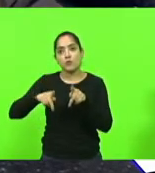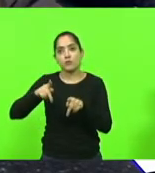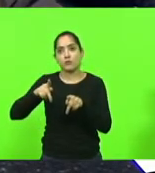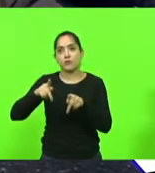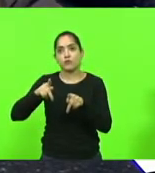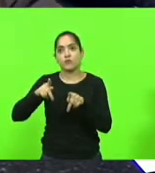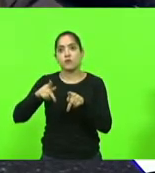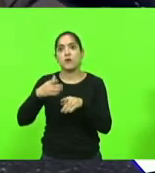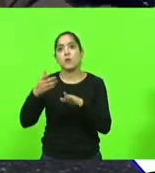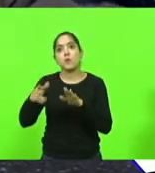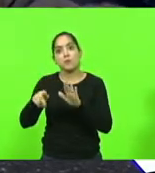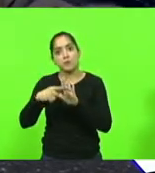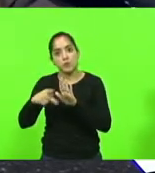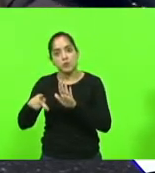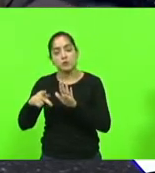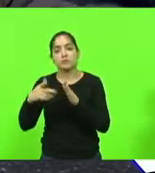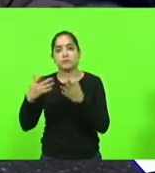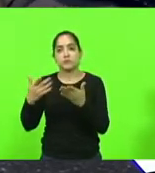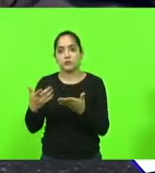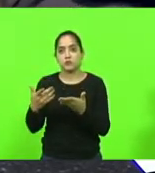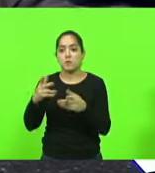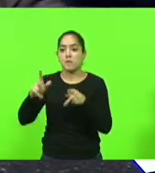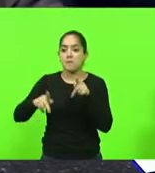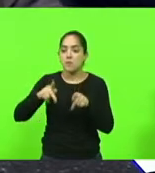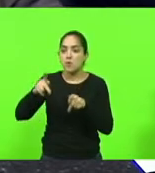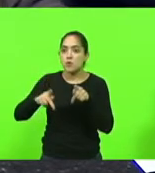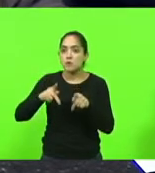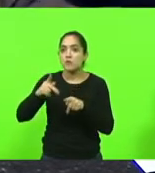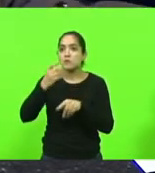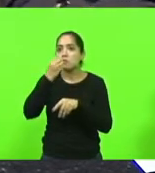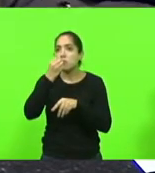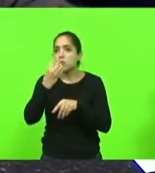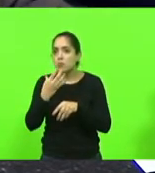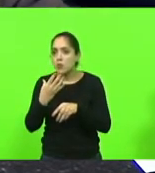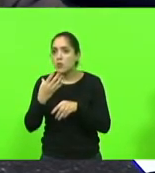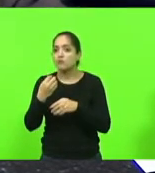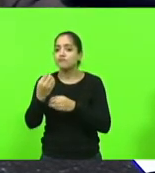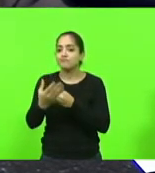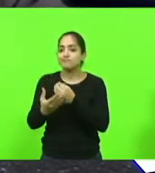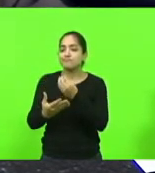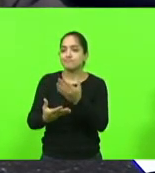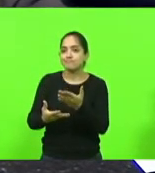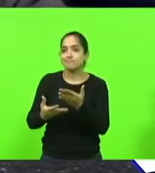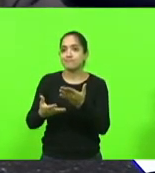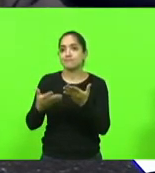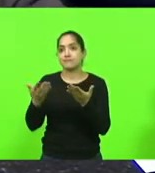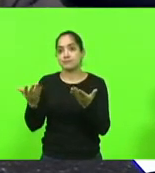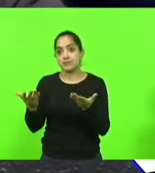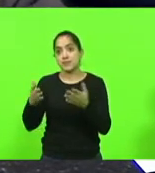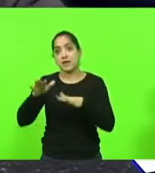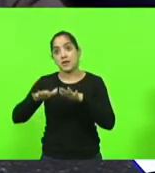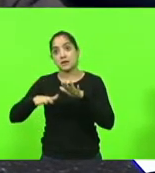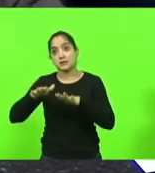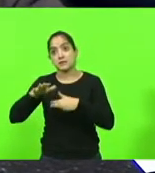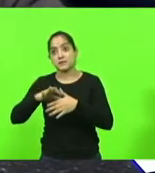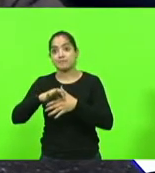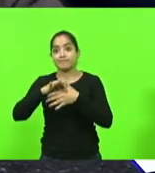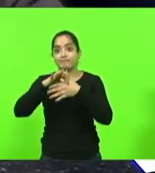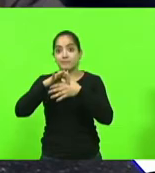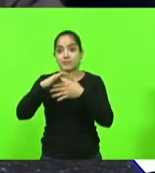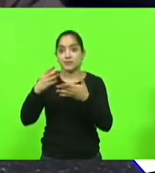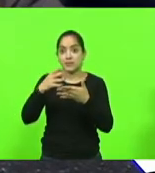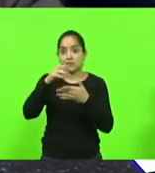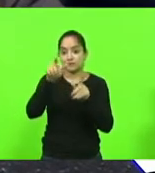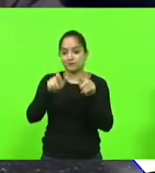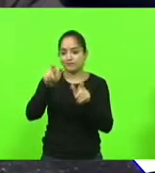governo, é o seu povo. Nós temos um povo generoso, infelizmente, muitas vezes somos liderados por pessoas